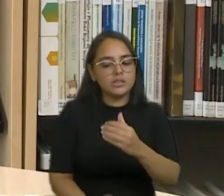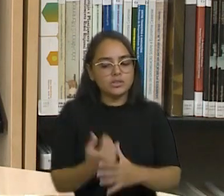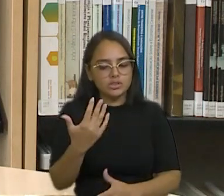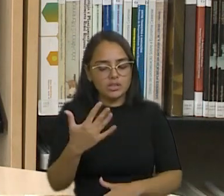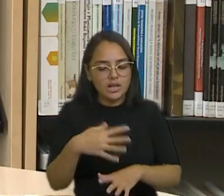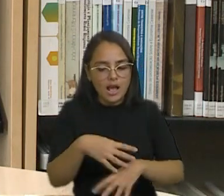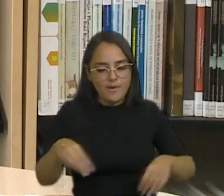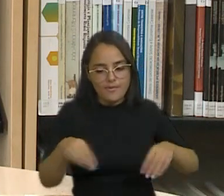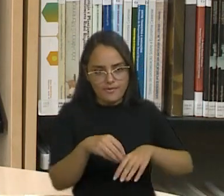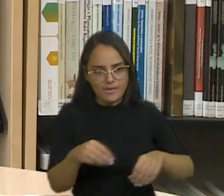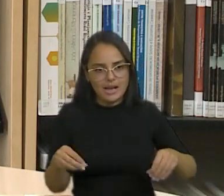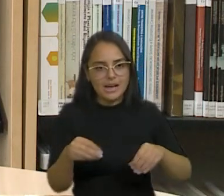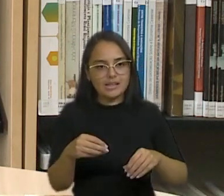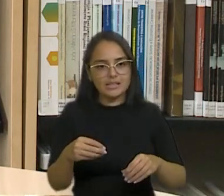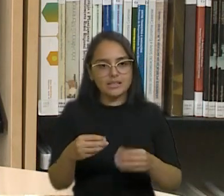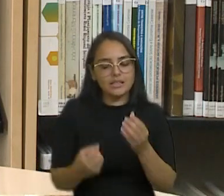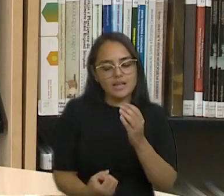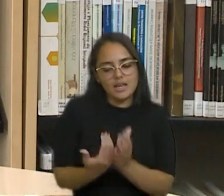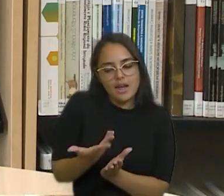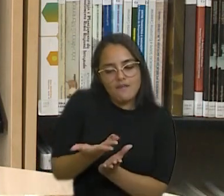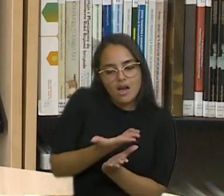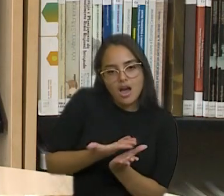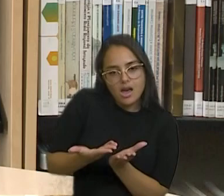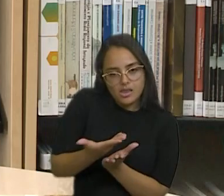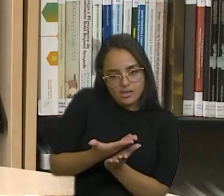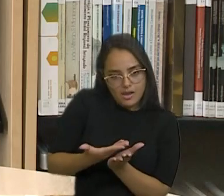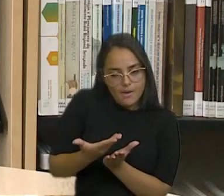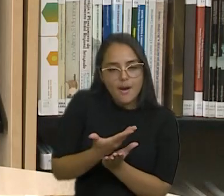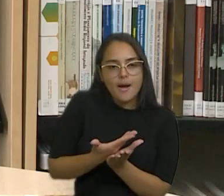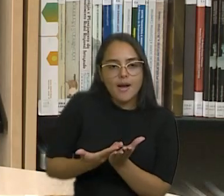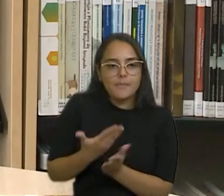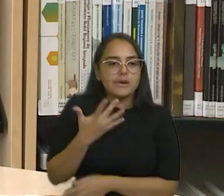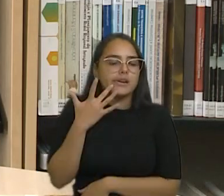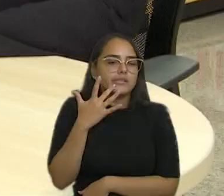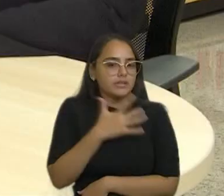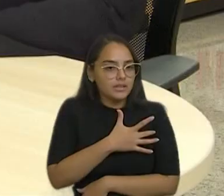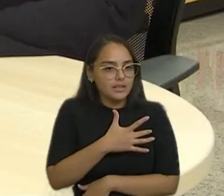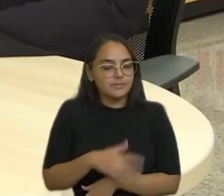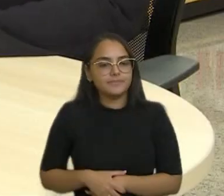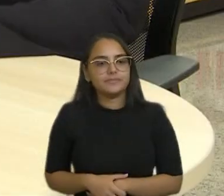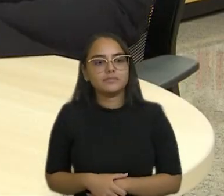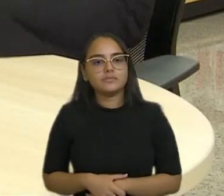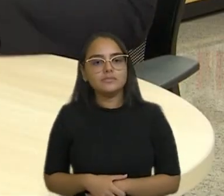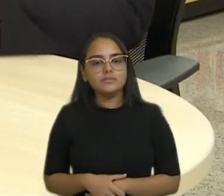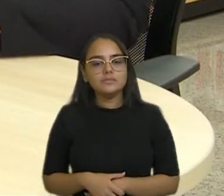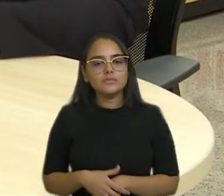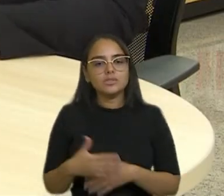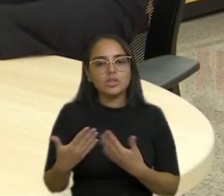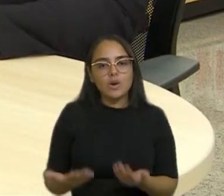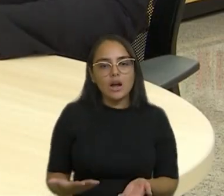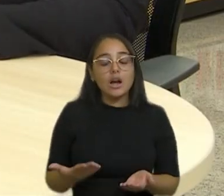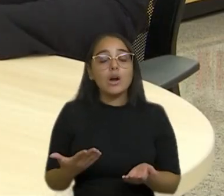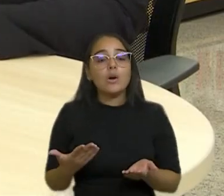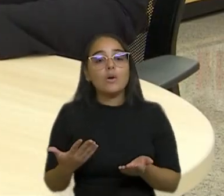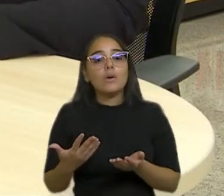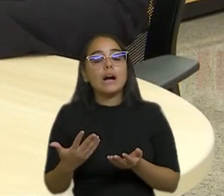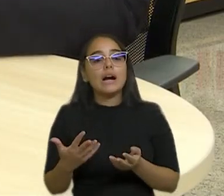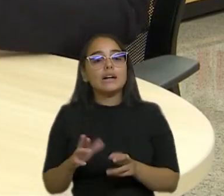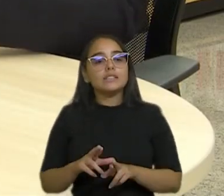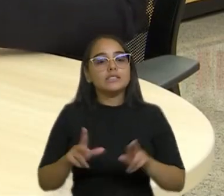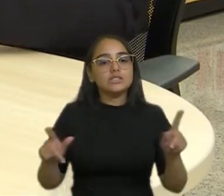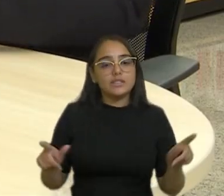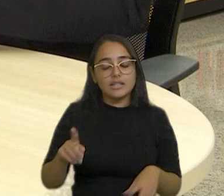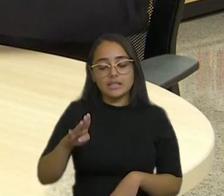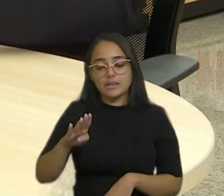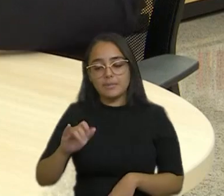rico, né, gerando aquele produto tão saboroso que é a tapioca. Qual a diferença da tapioca para o beiju? Né? Porque